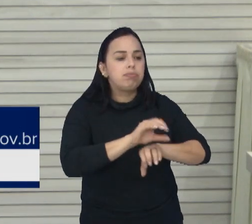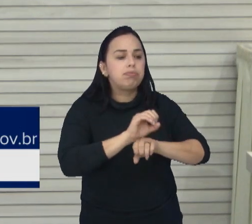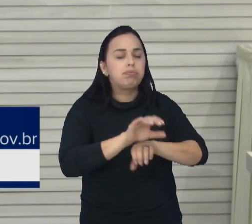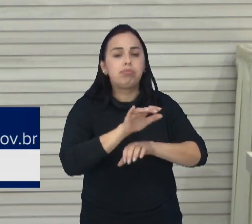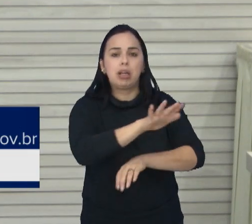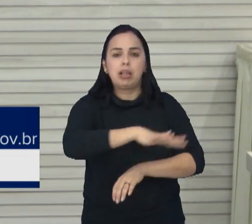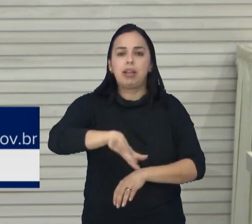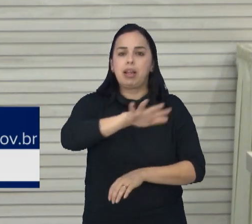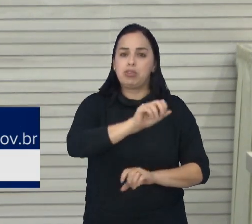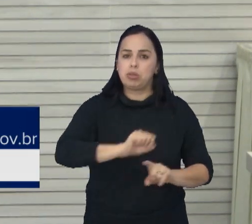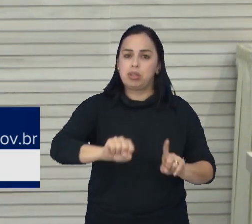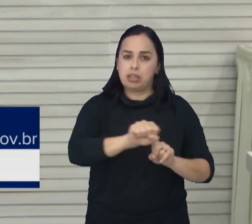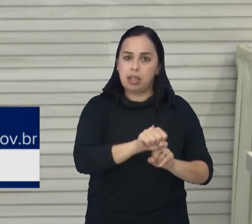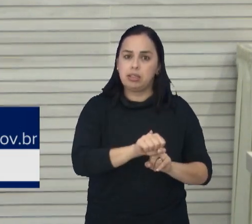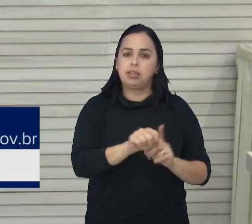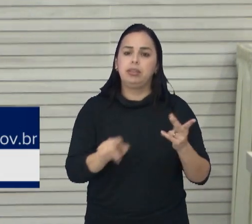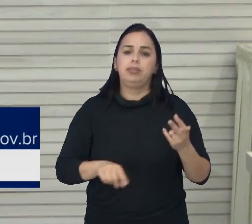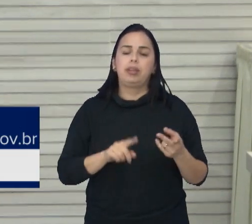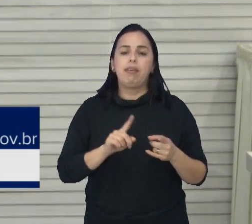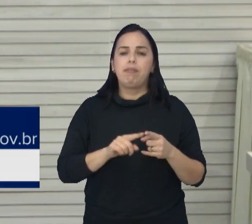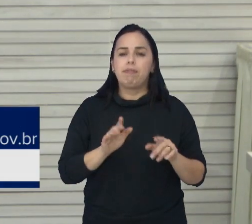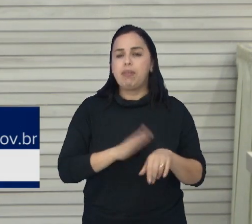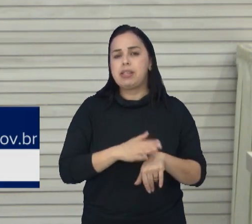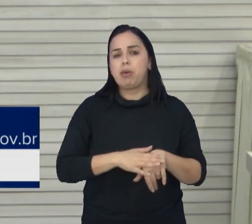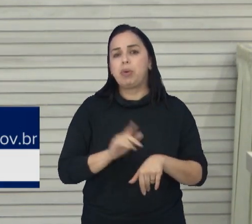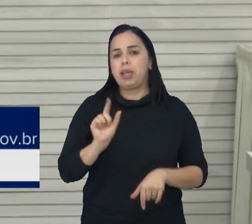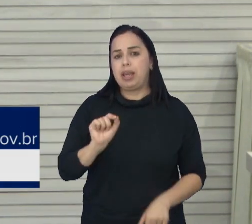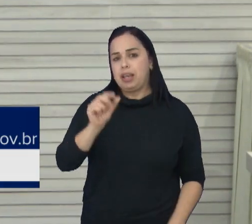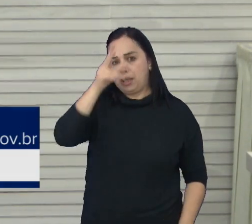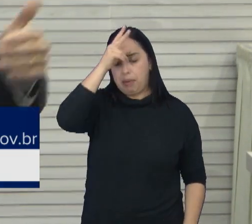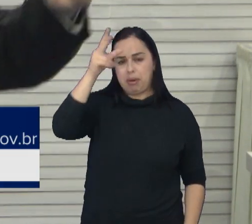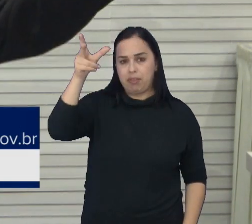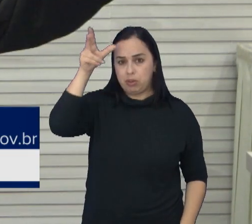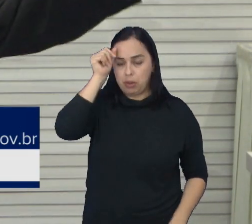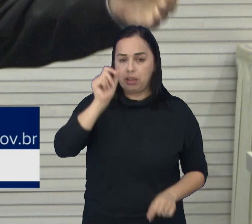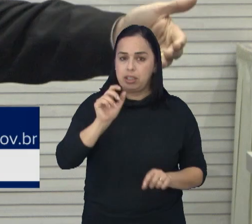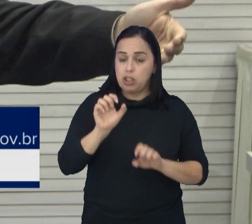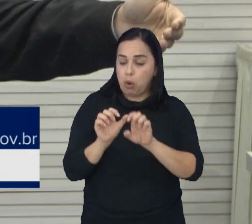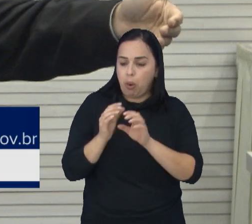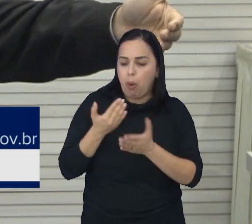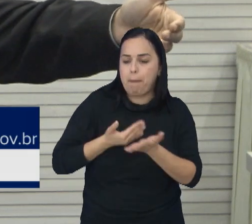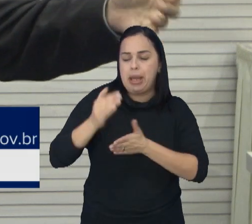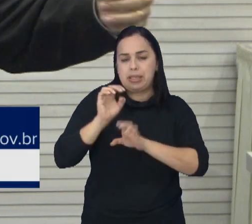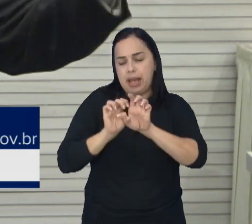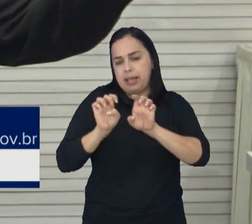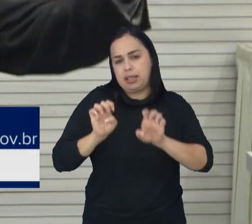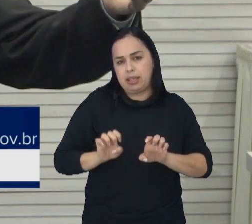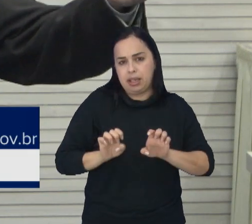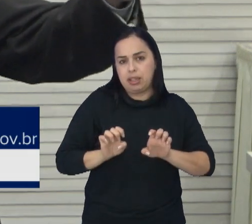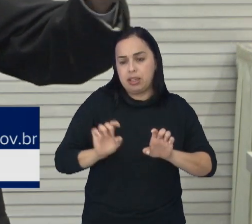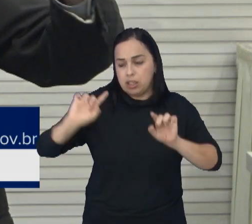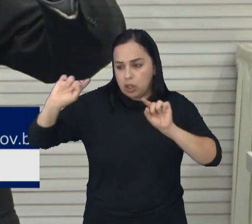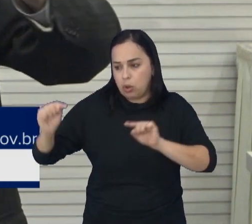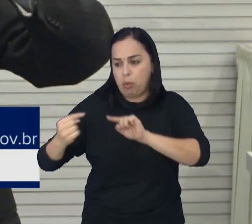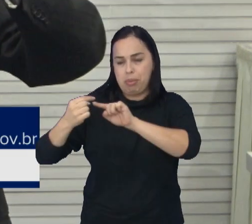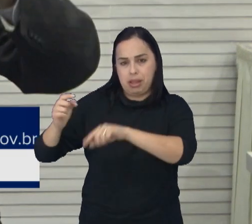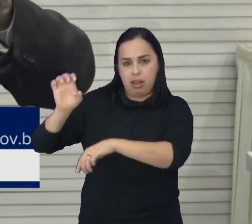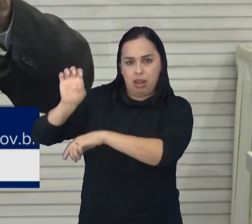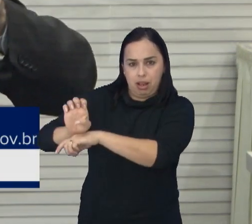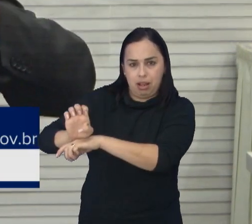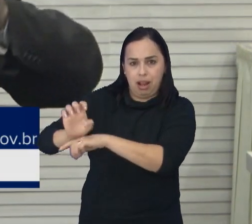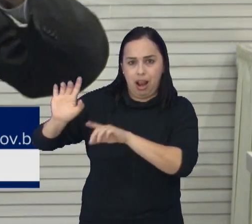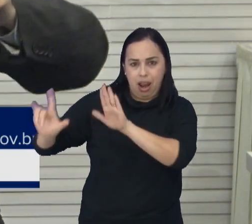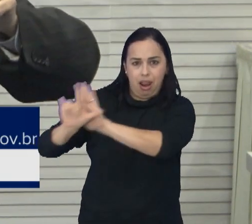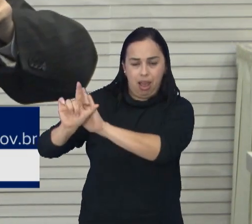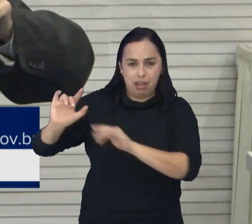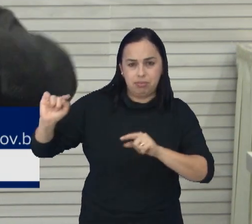sociedade, para que a gente possa fazer com que a administração pública se estruture para começar a atender a lei que já tem em âmbito estadual e